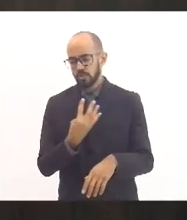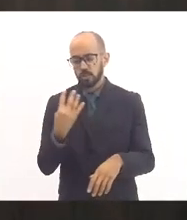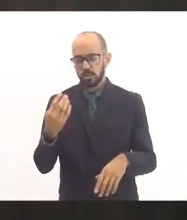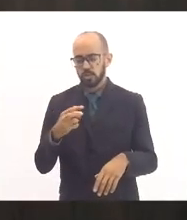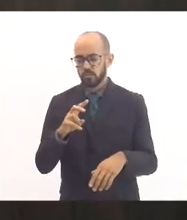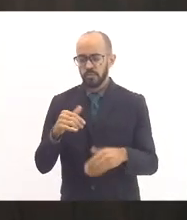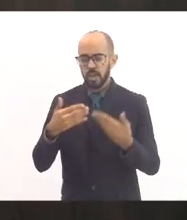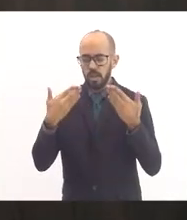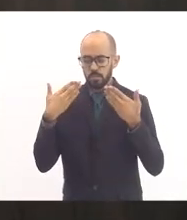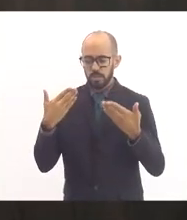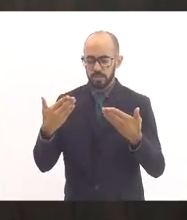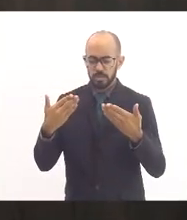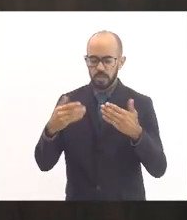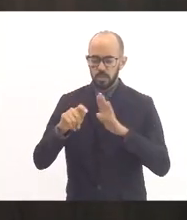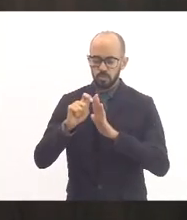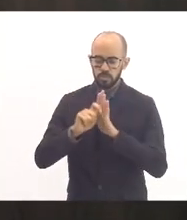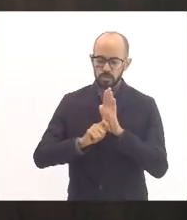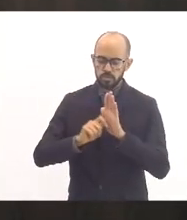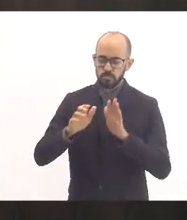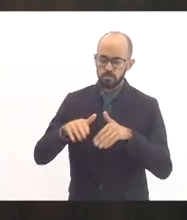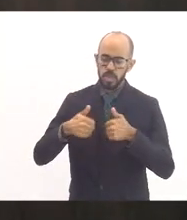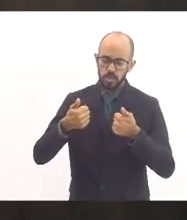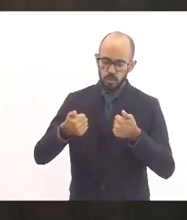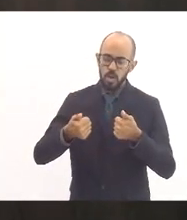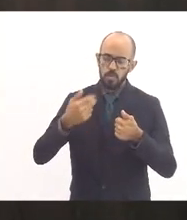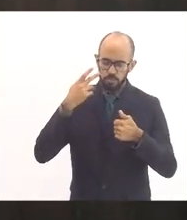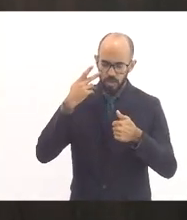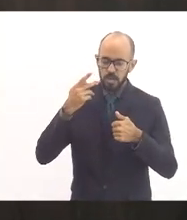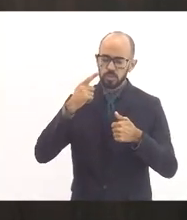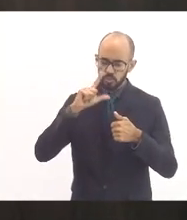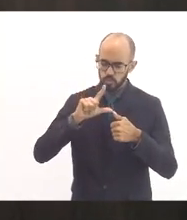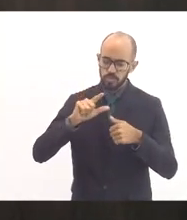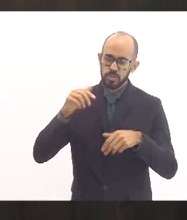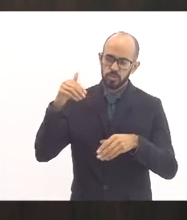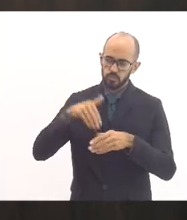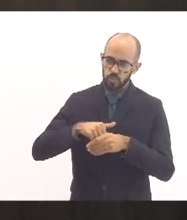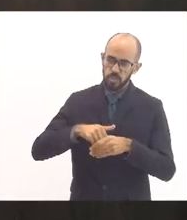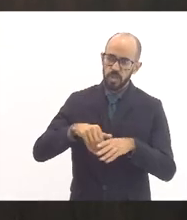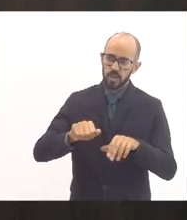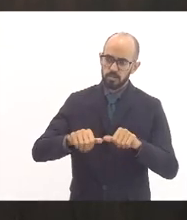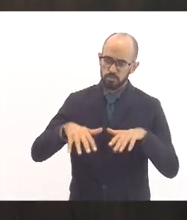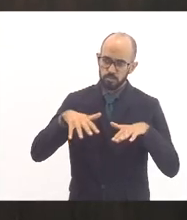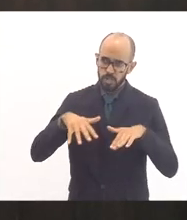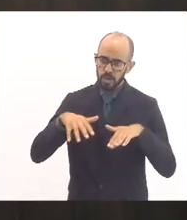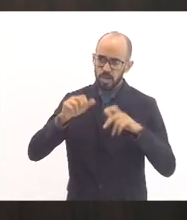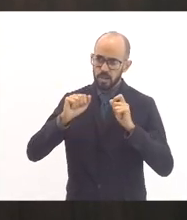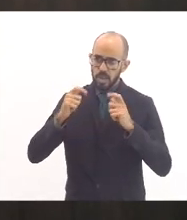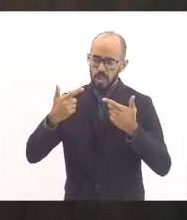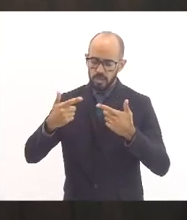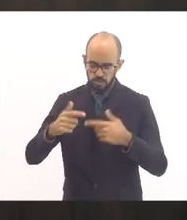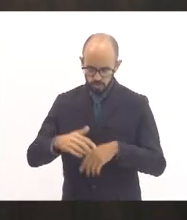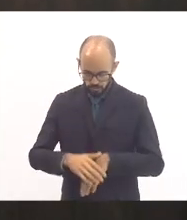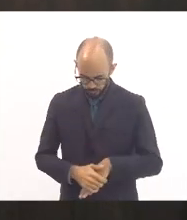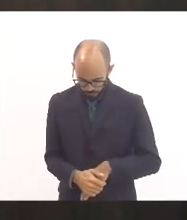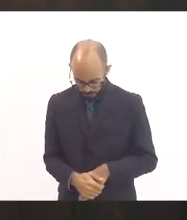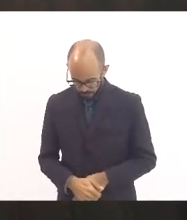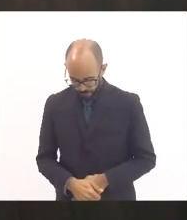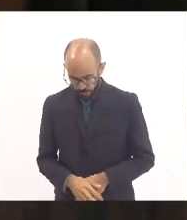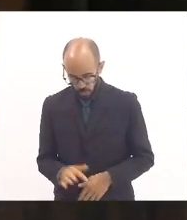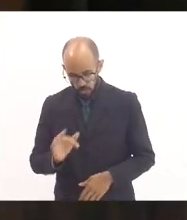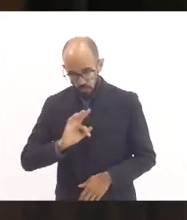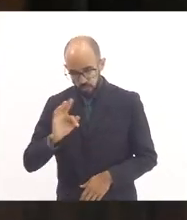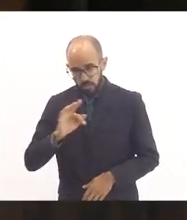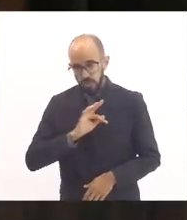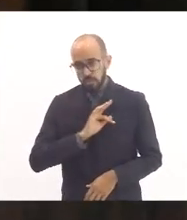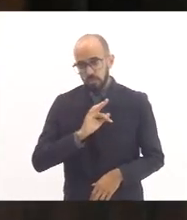apresentaremos o texto mais consensual para que seja submetido ao plenário da Assembleia Legislativa então futuro da a